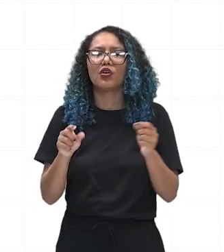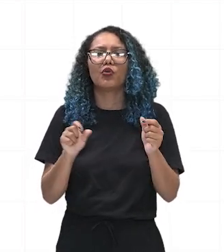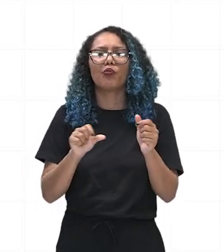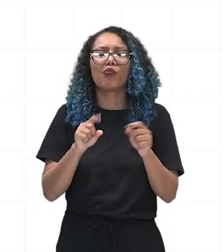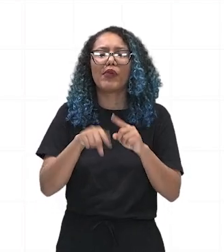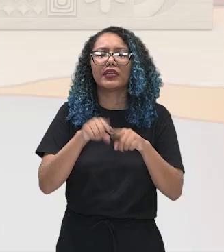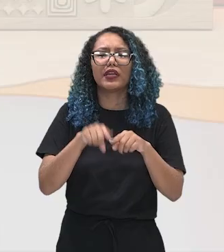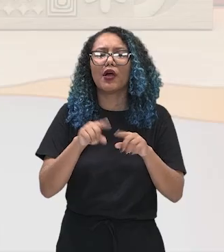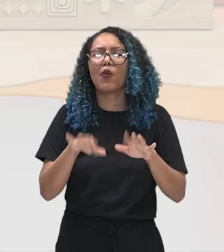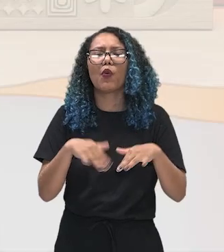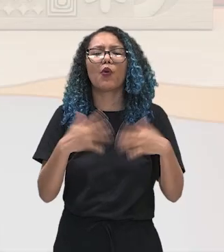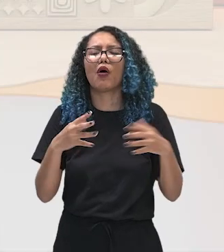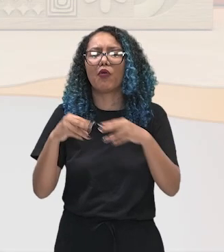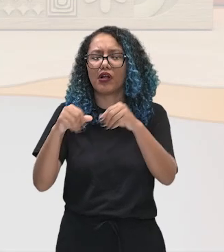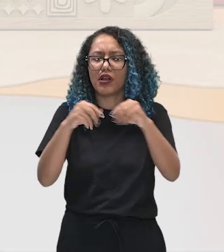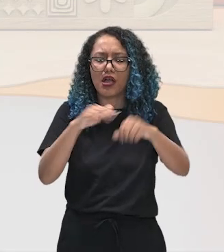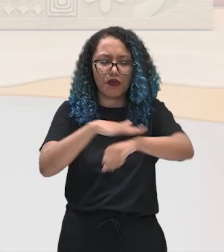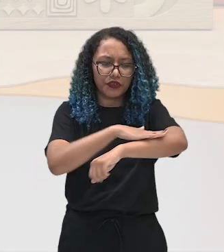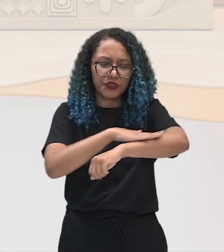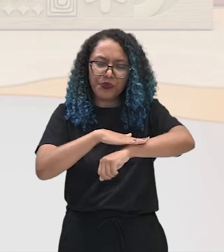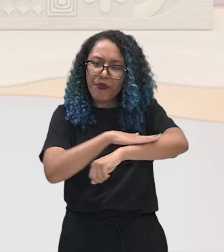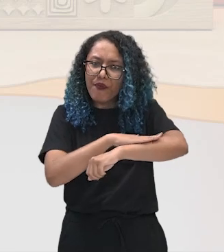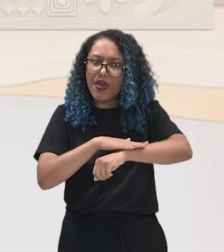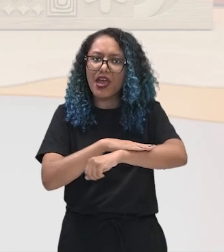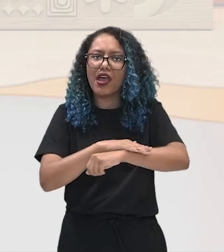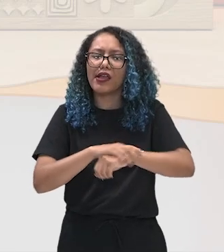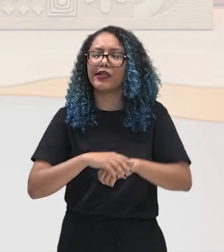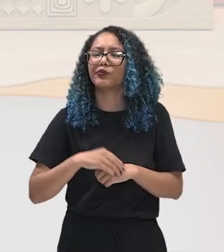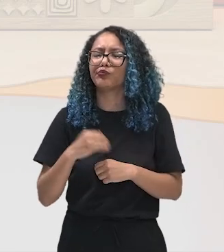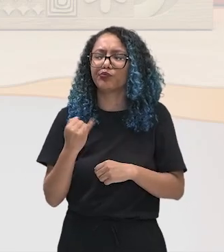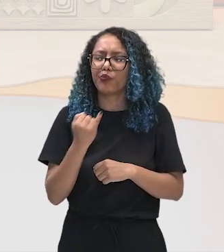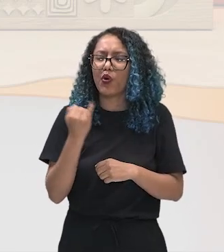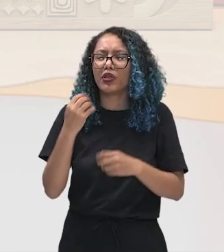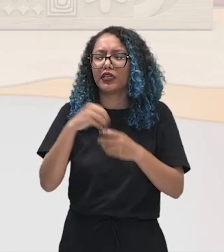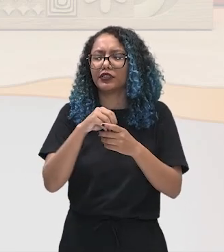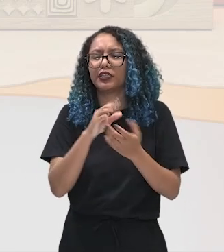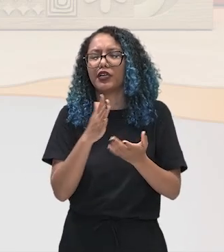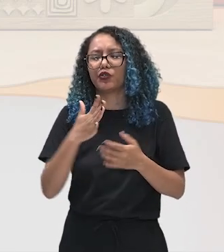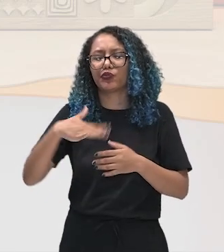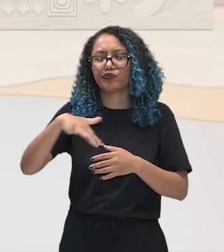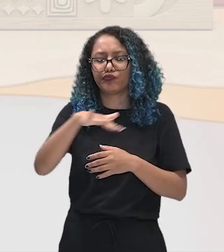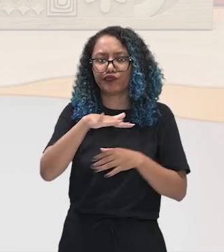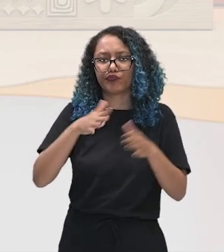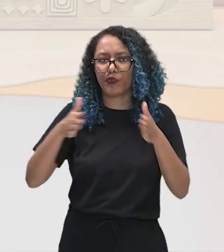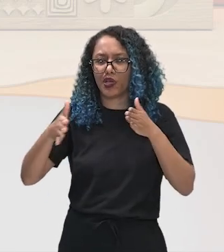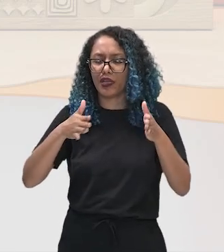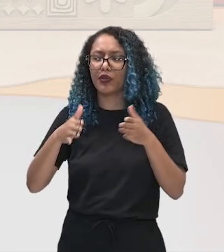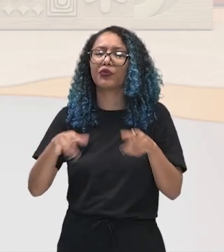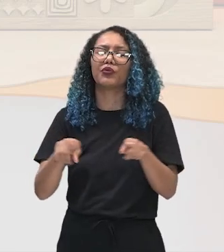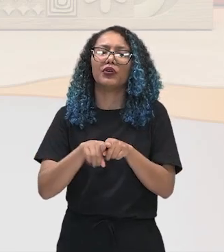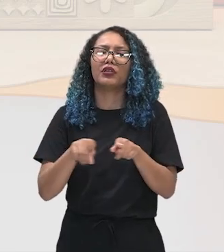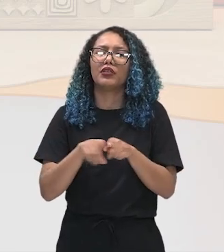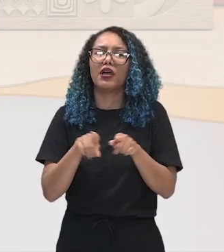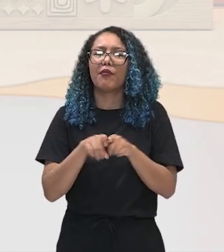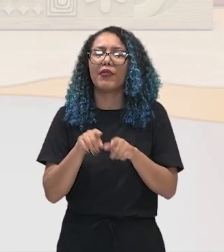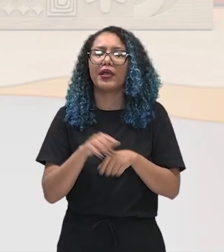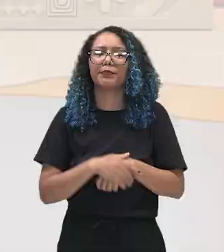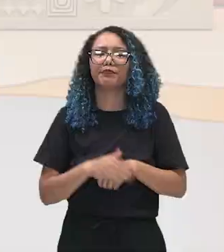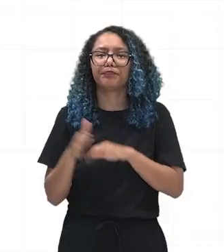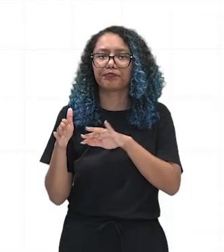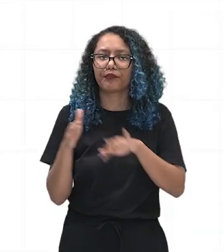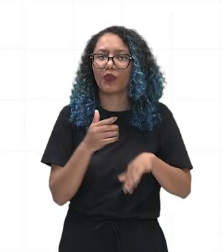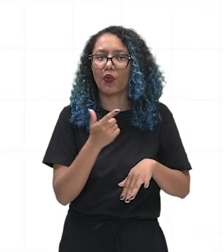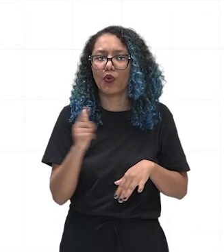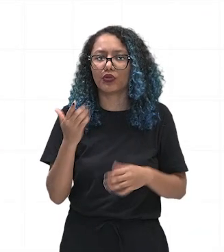pele e muitas outras coisas importantes dentro daquele contexto, tá? A gente ainda vai ter a Rota do Mar